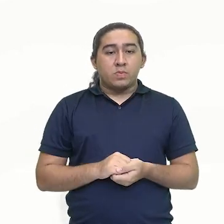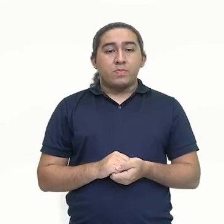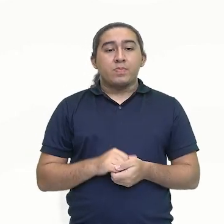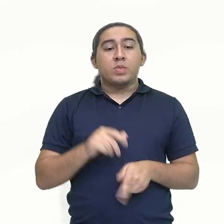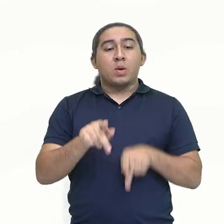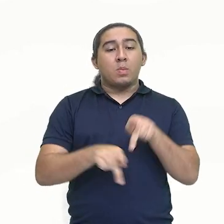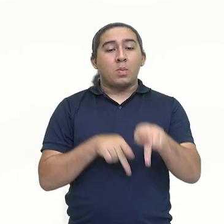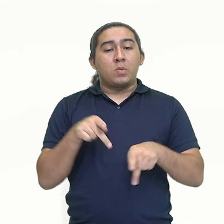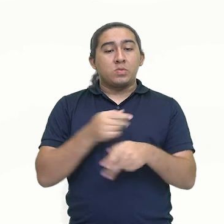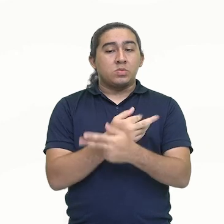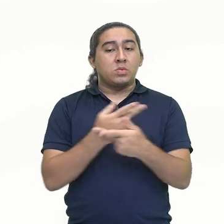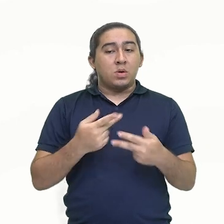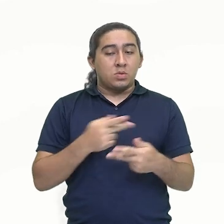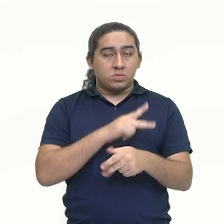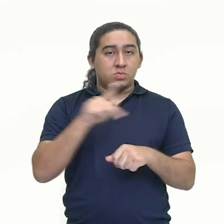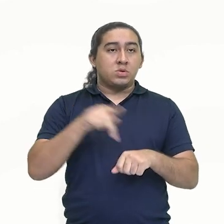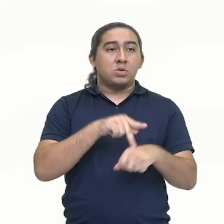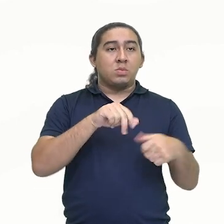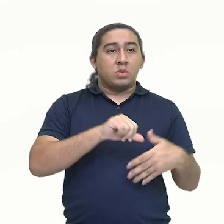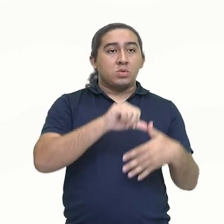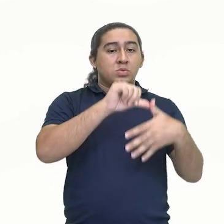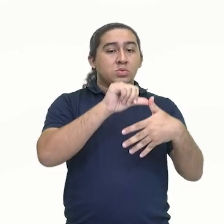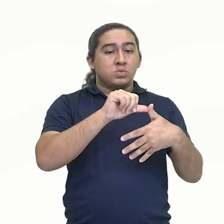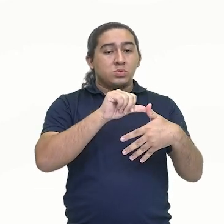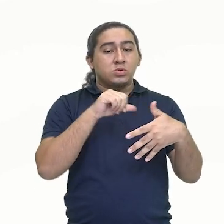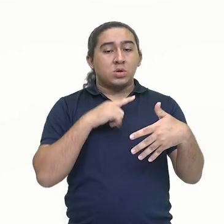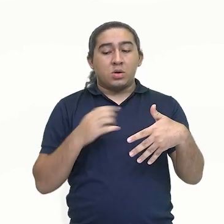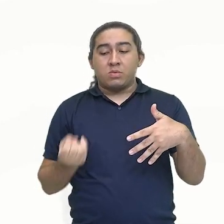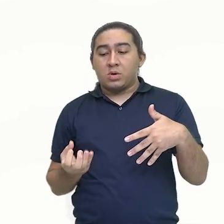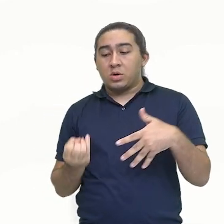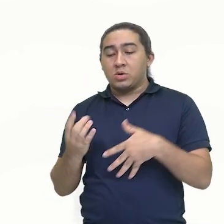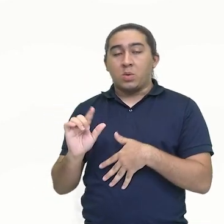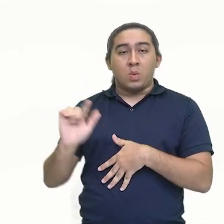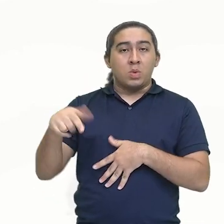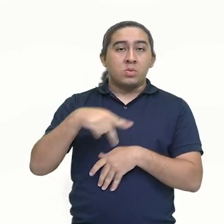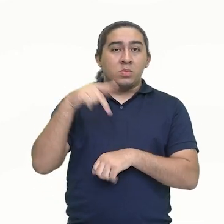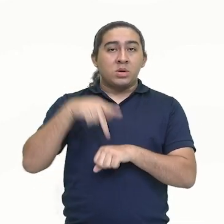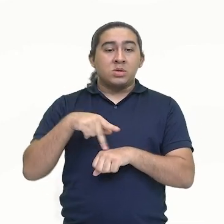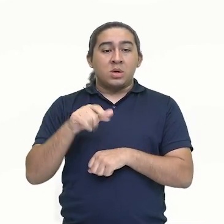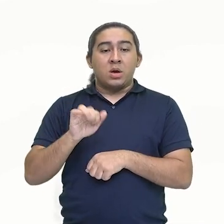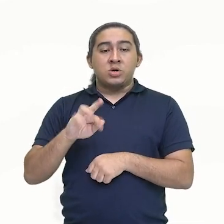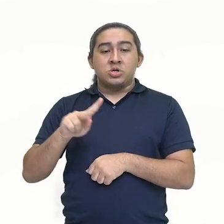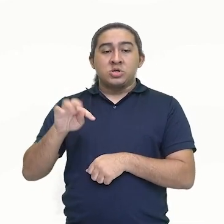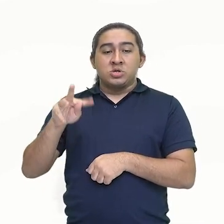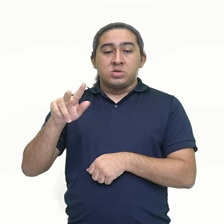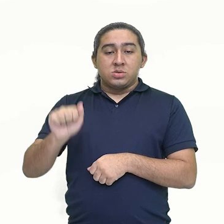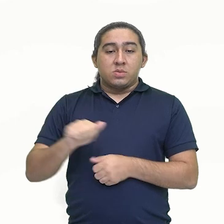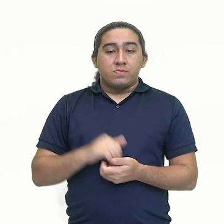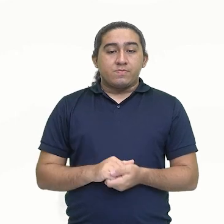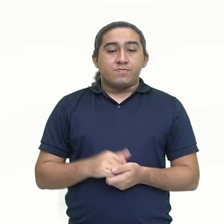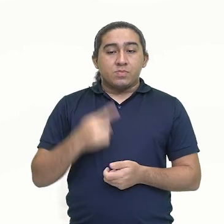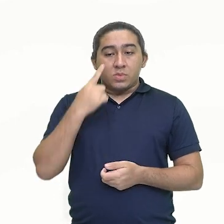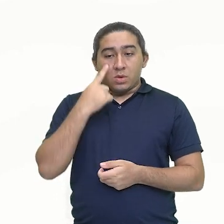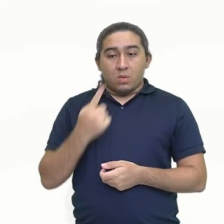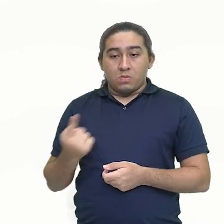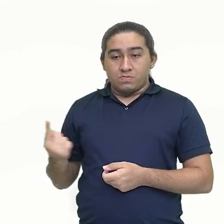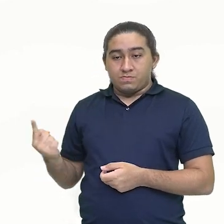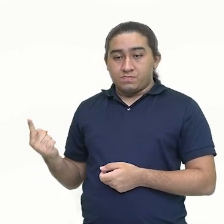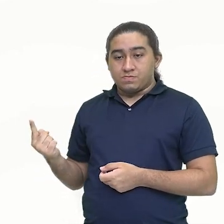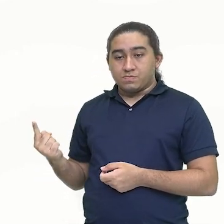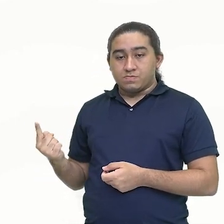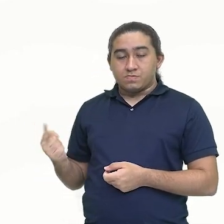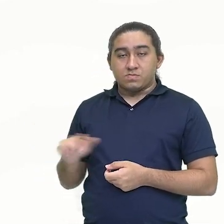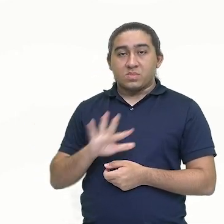ali de muitos países da América do Sul indo em direção ali à Argentina. Aqui na África, olha, a gente tem também